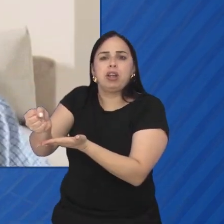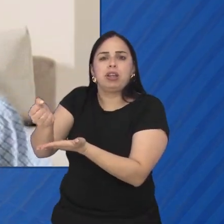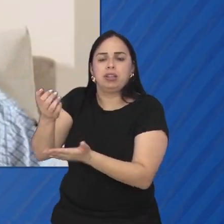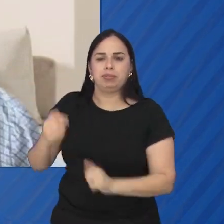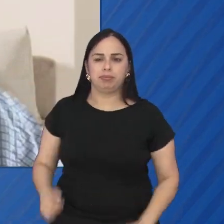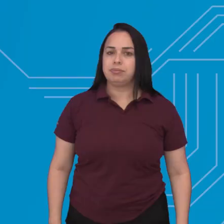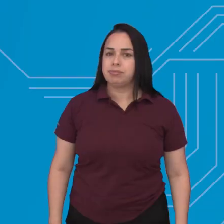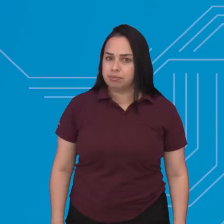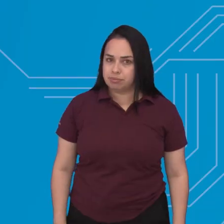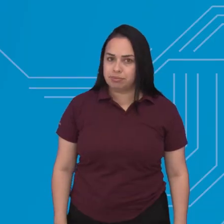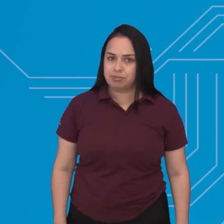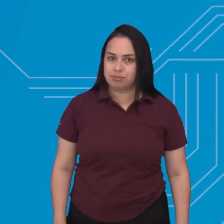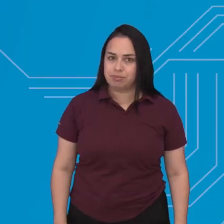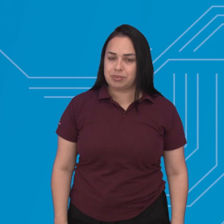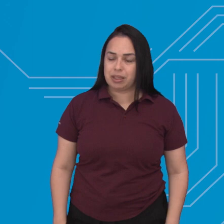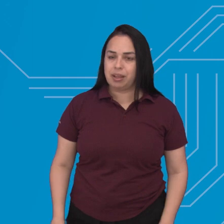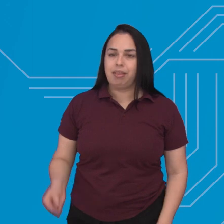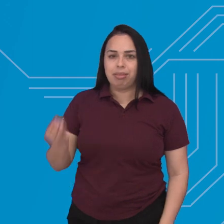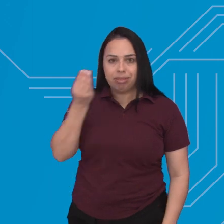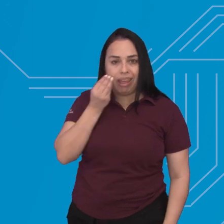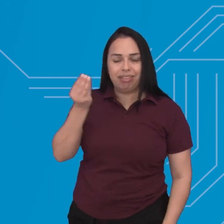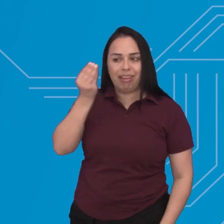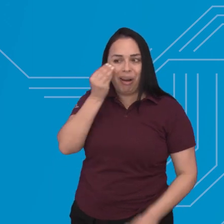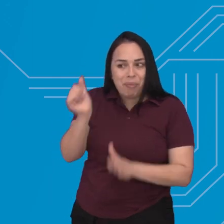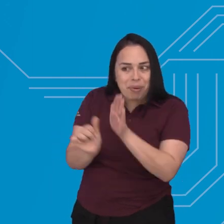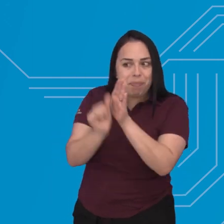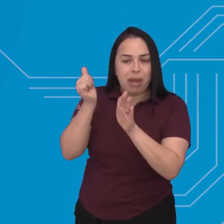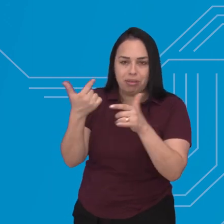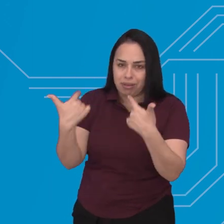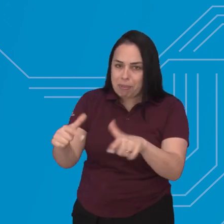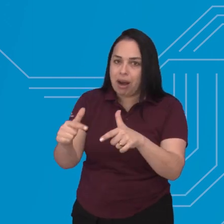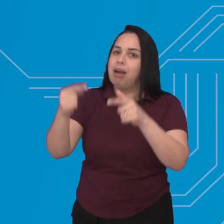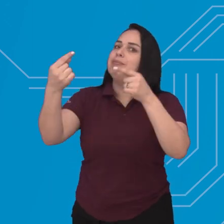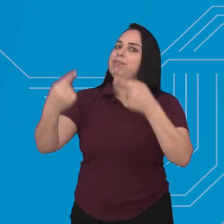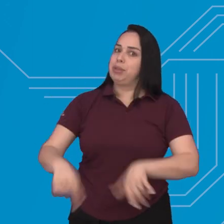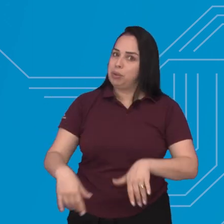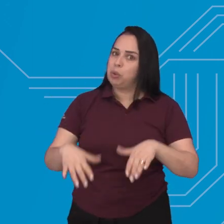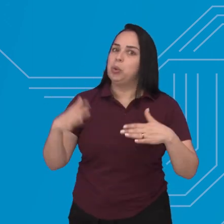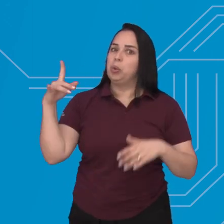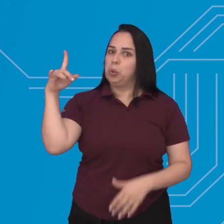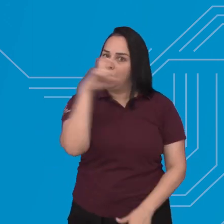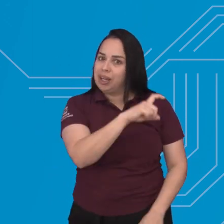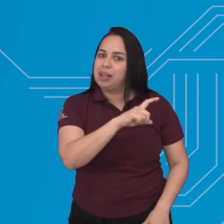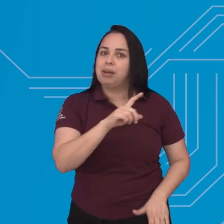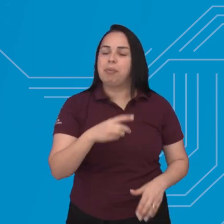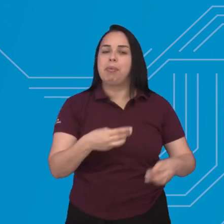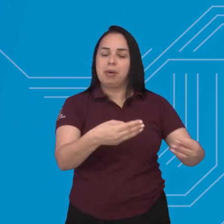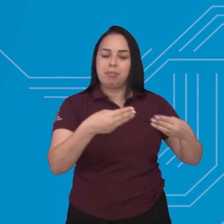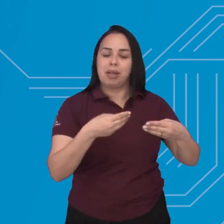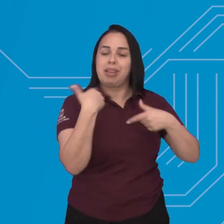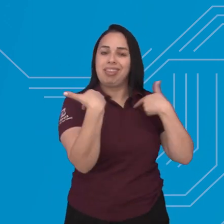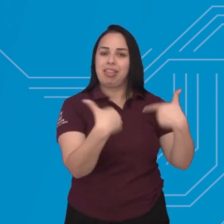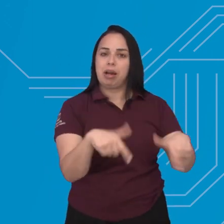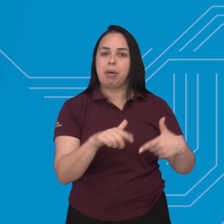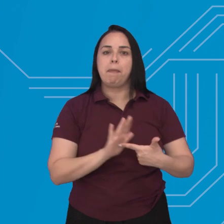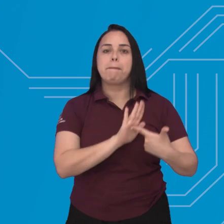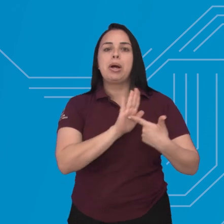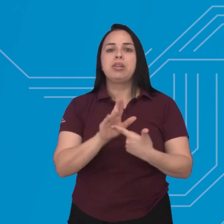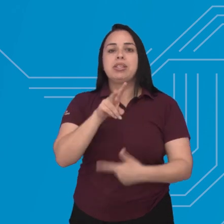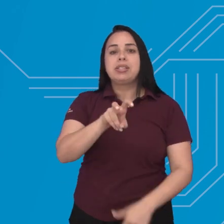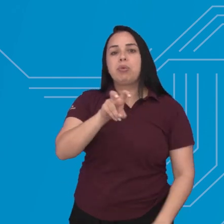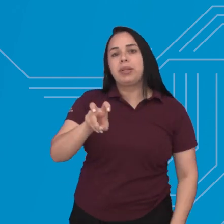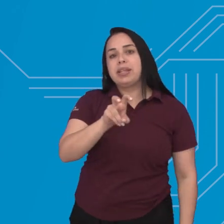não mais se aplicam. E a busca pelo primeiro emprego é sempre um desafio, não é mesmo? Dados do Ministério do Trabalho mostram